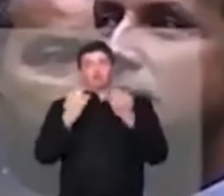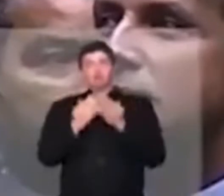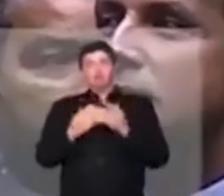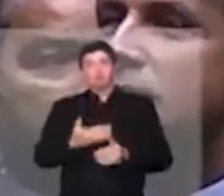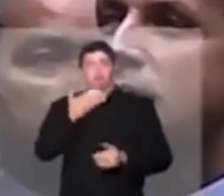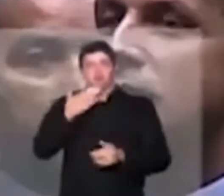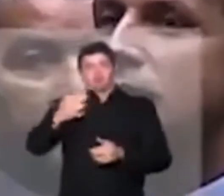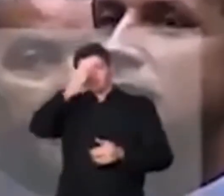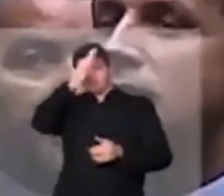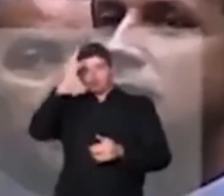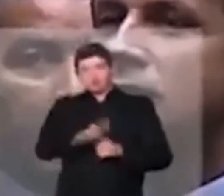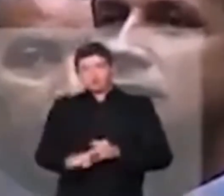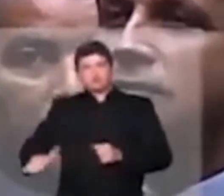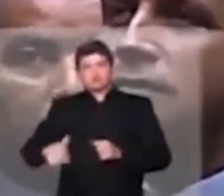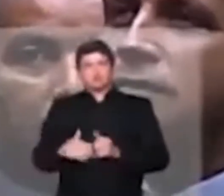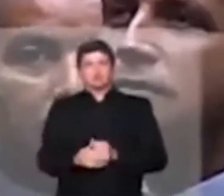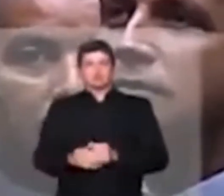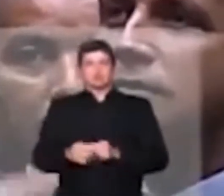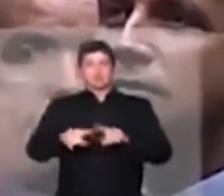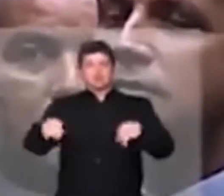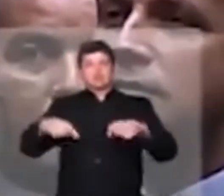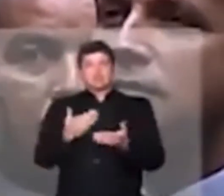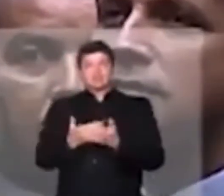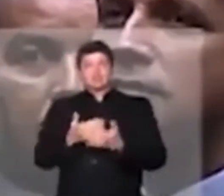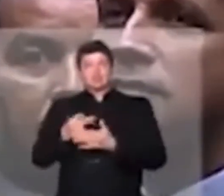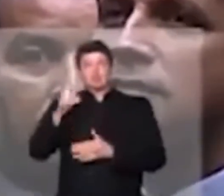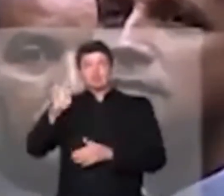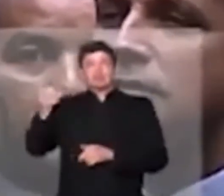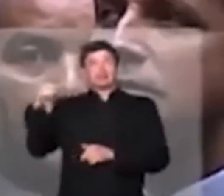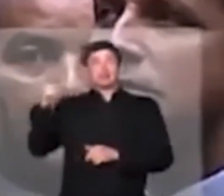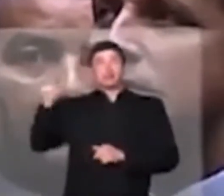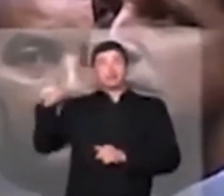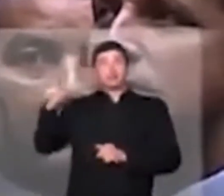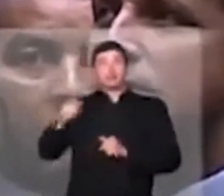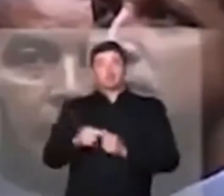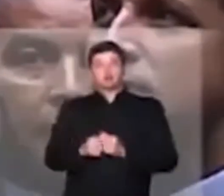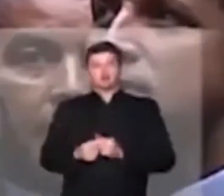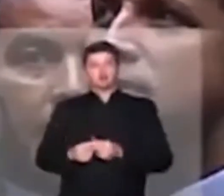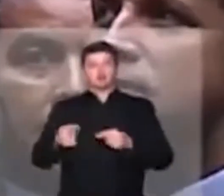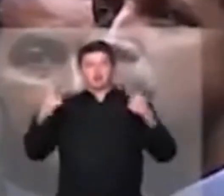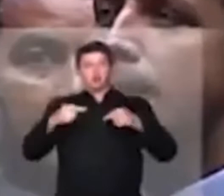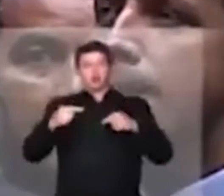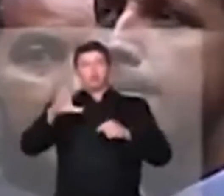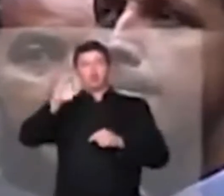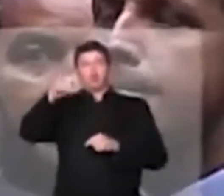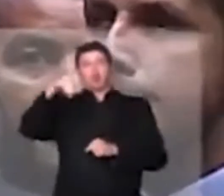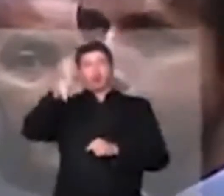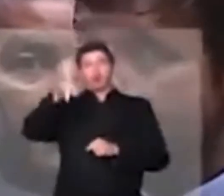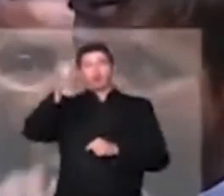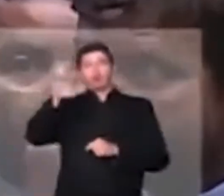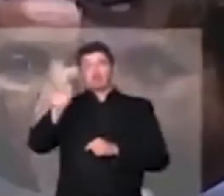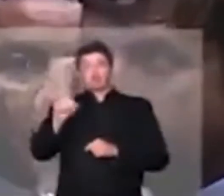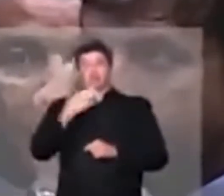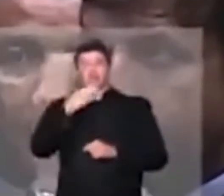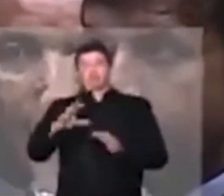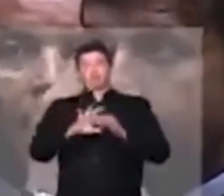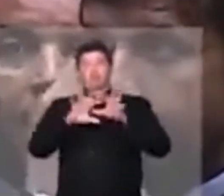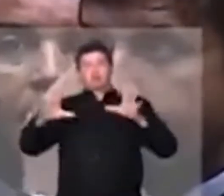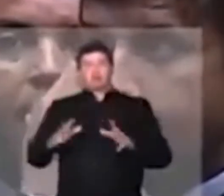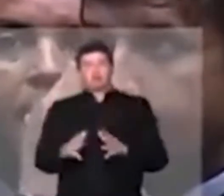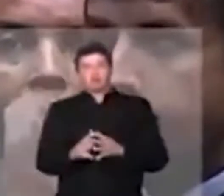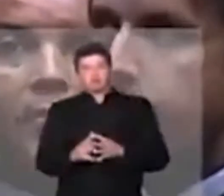e pela inocência das crianças em sala de aula que o PT nunca teve, contra o comunismo, pela nossa